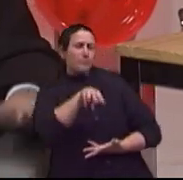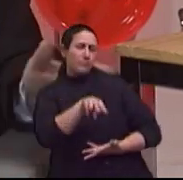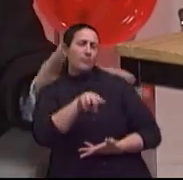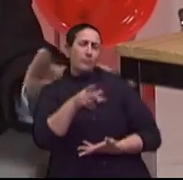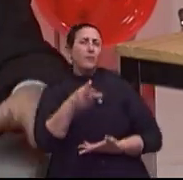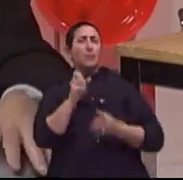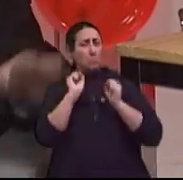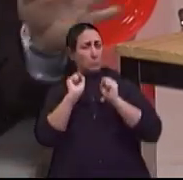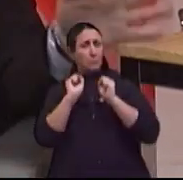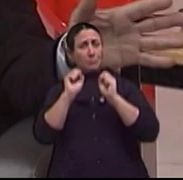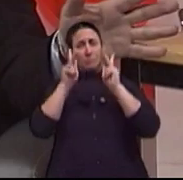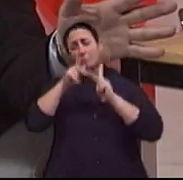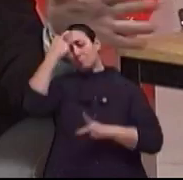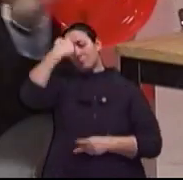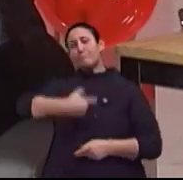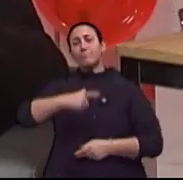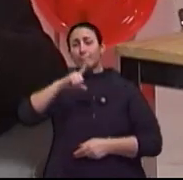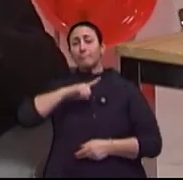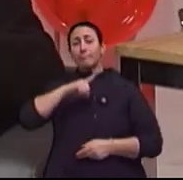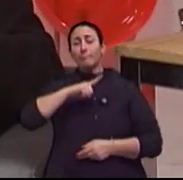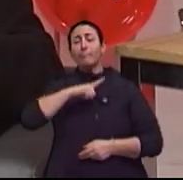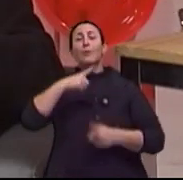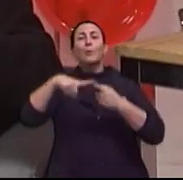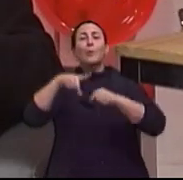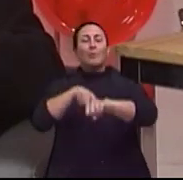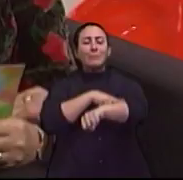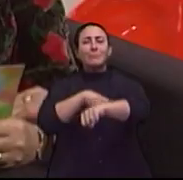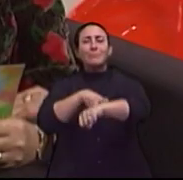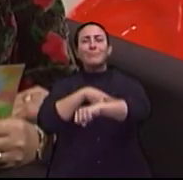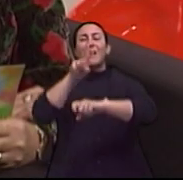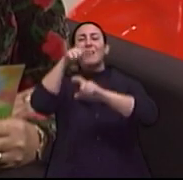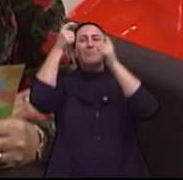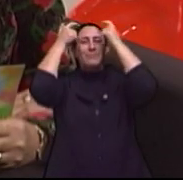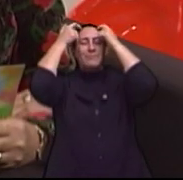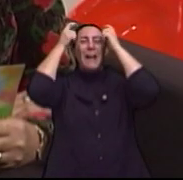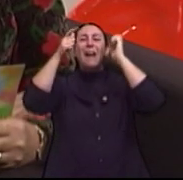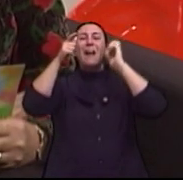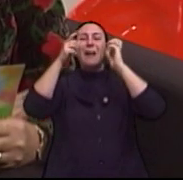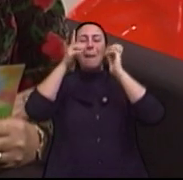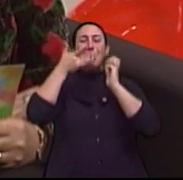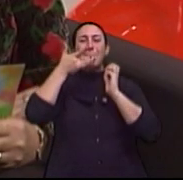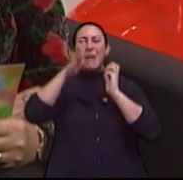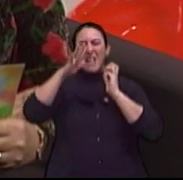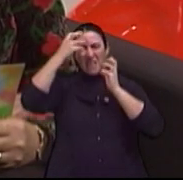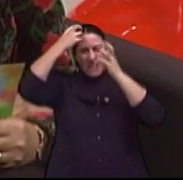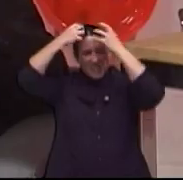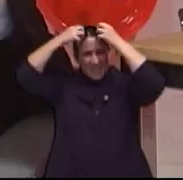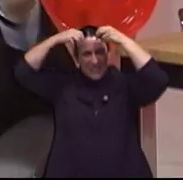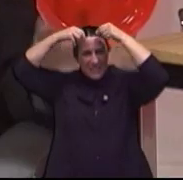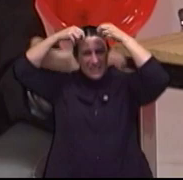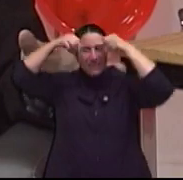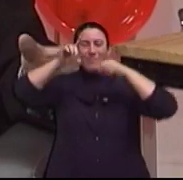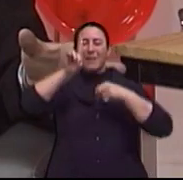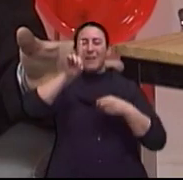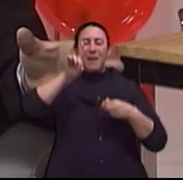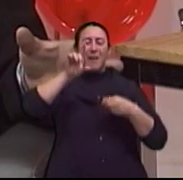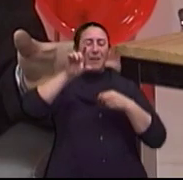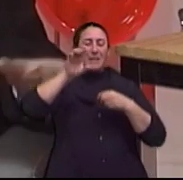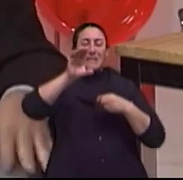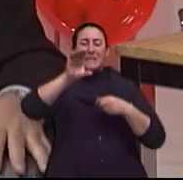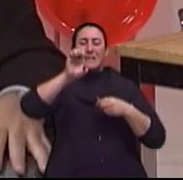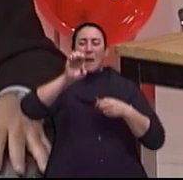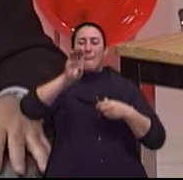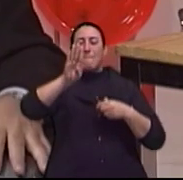por serem importadores de dermatite eczema seborreico que nada mais é que excesso de funcionamento das glândulas